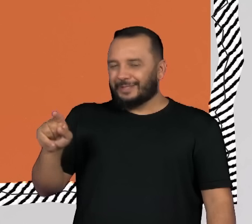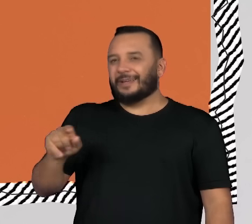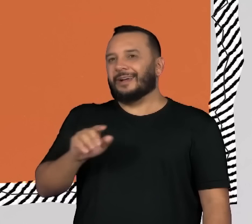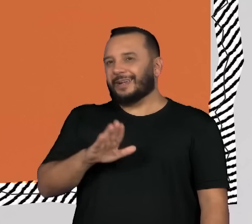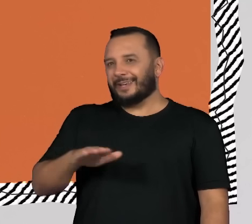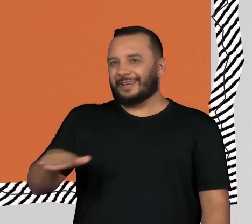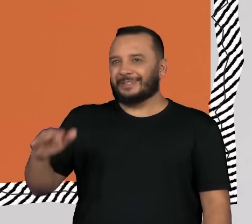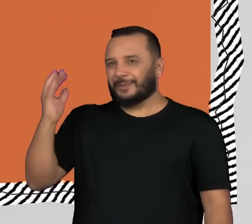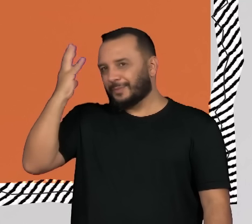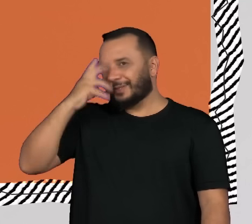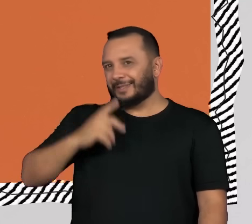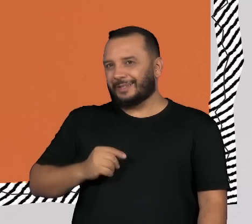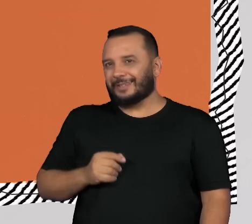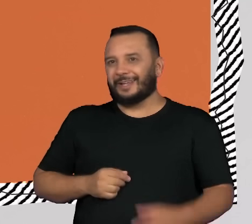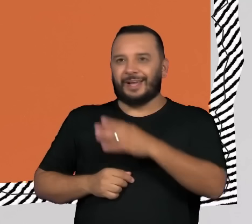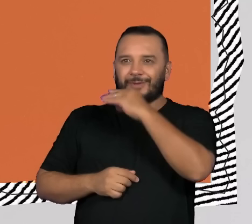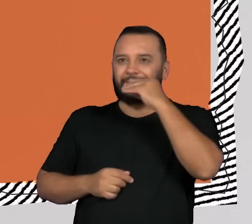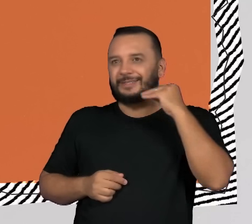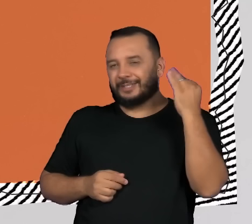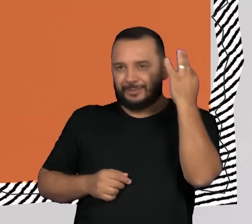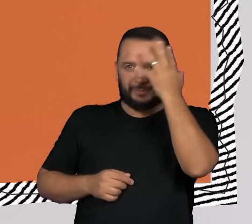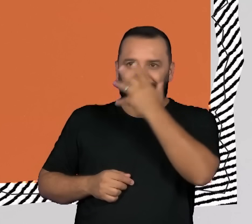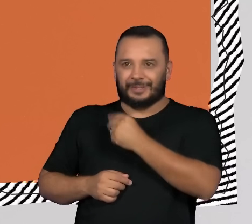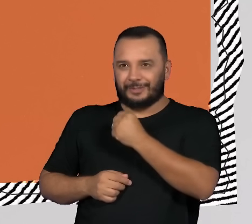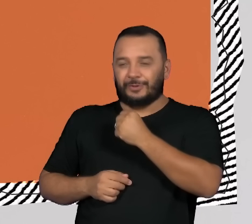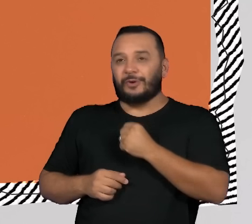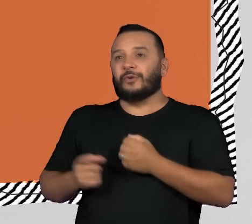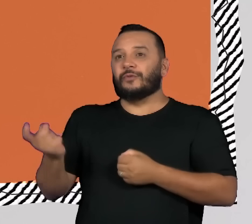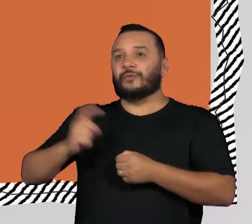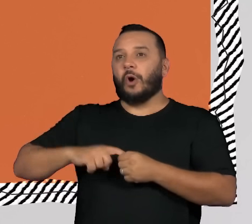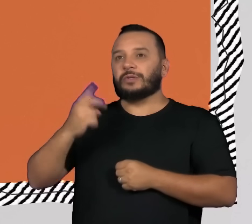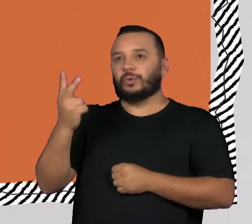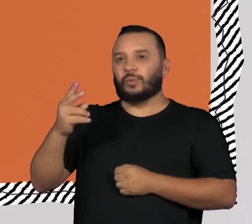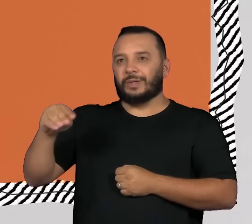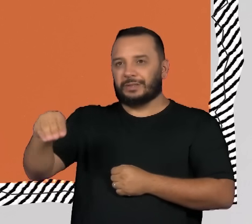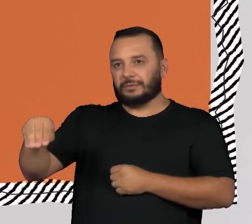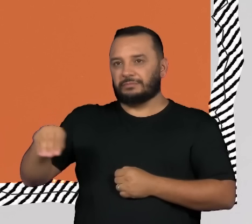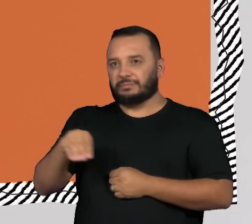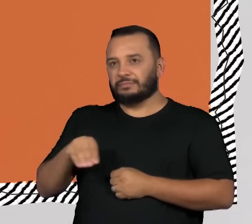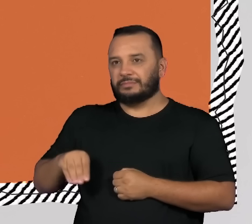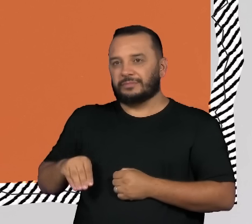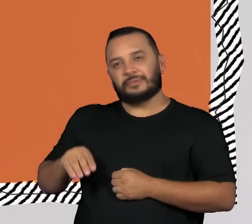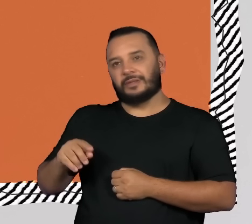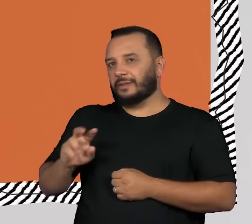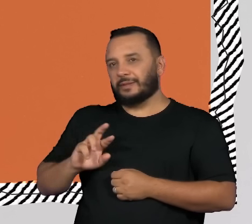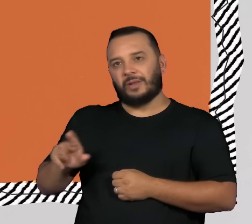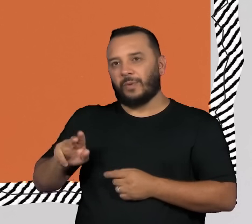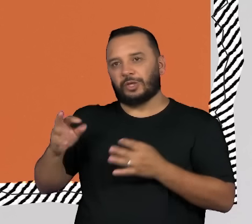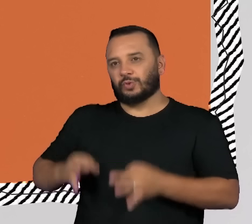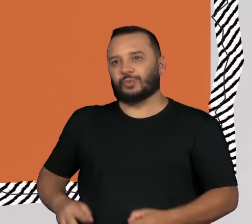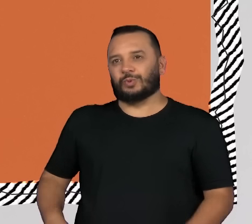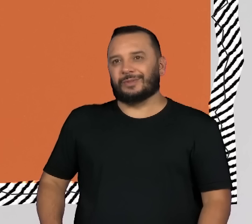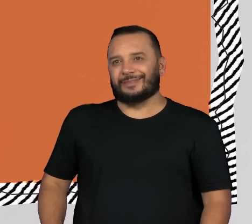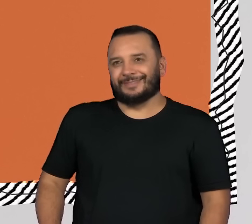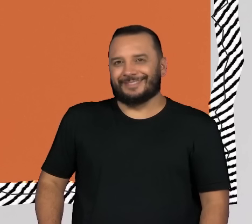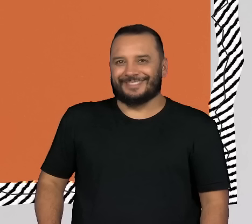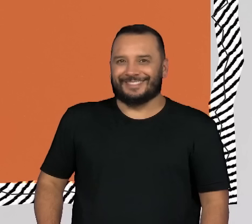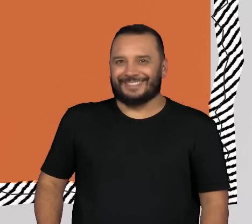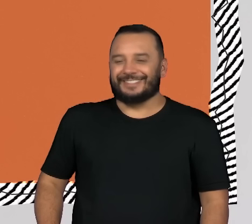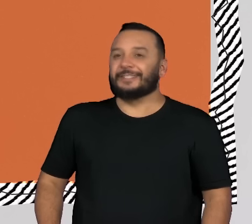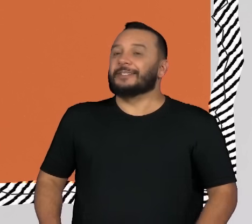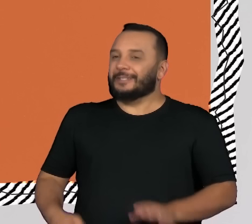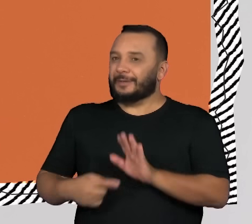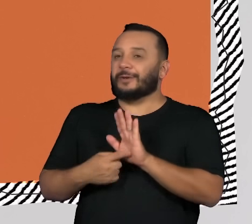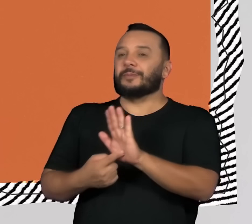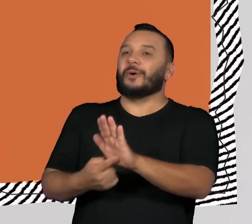criança bonita e um adolescente bonito, volte 2 casas, é injusto. Até conte a história do seu